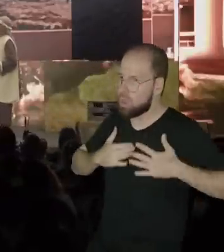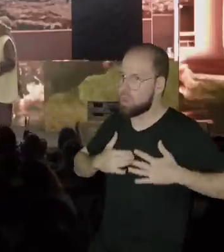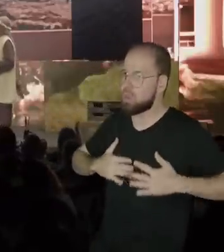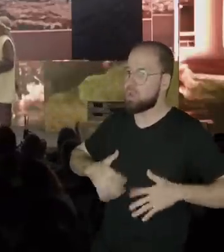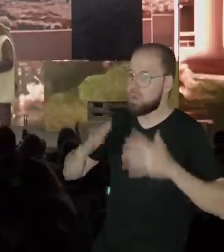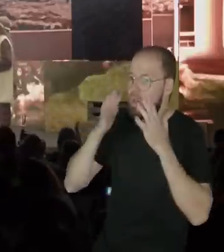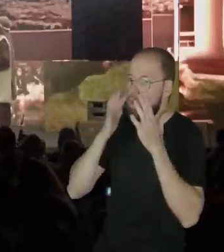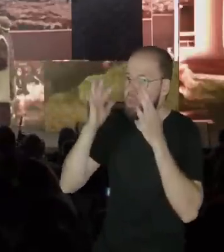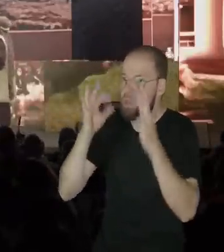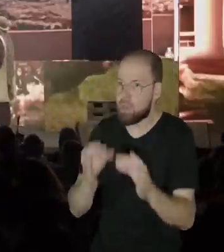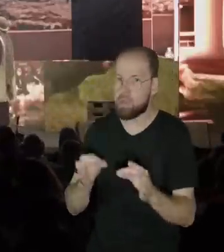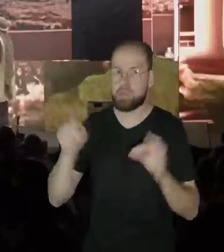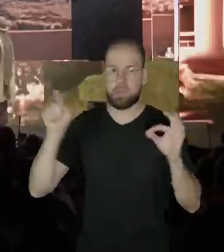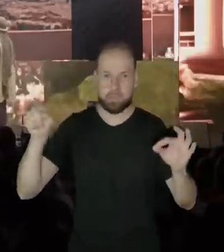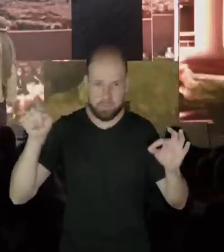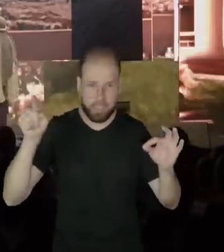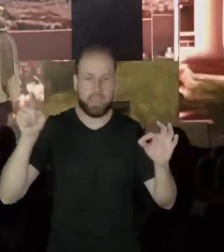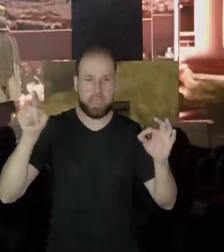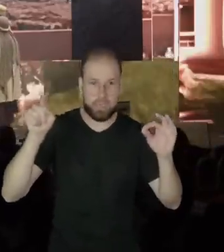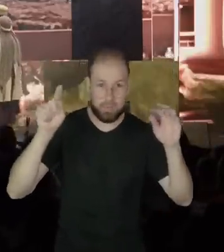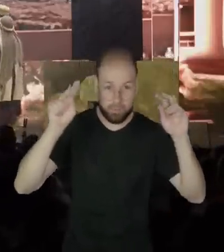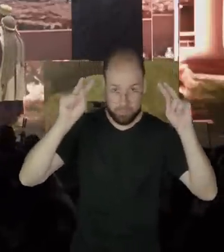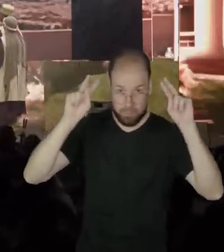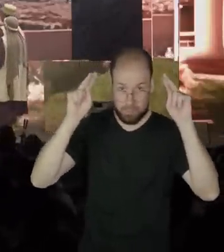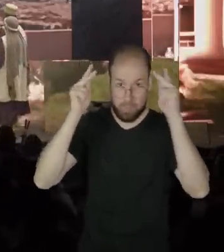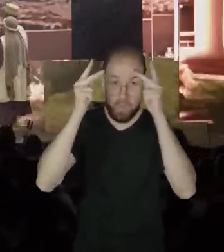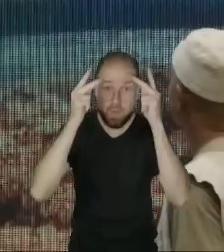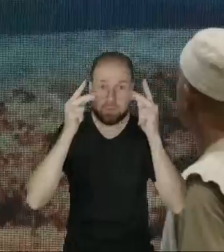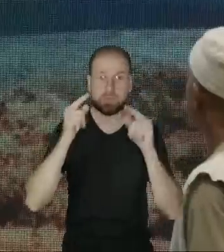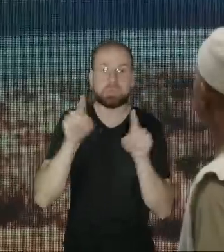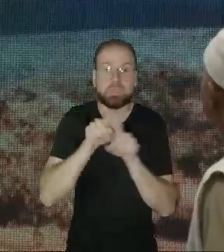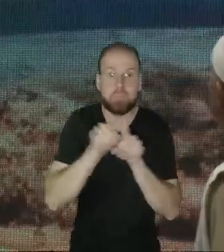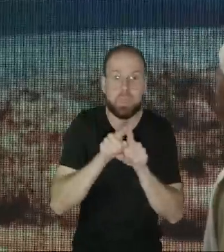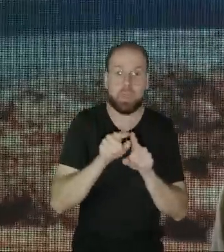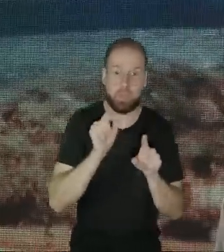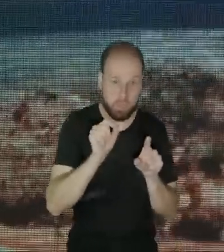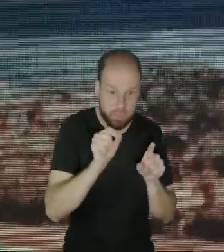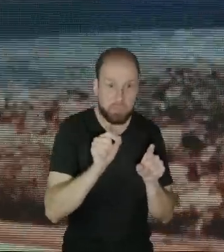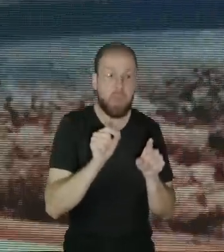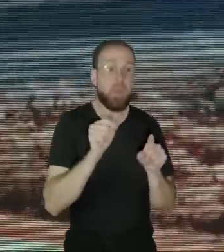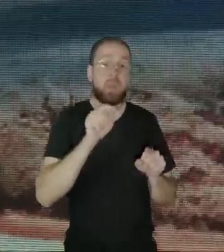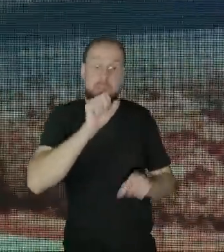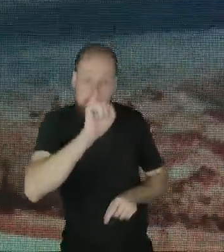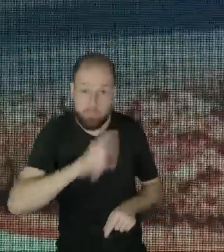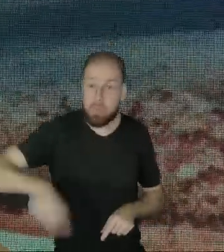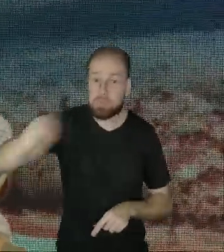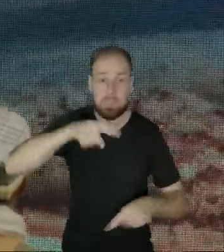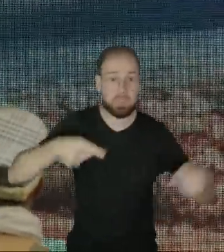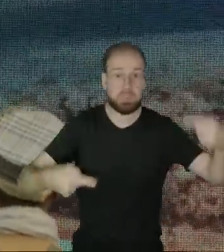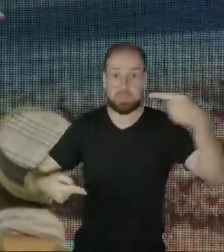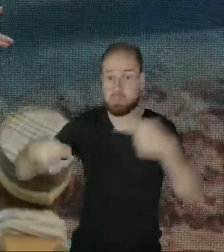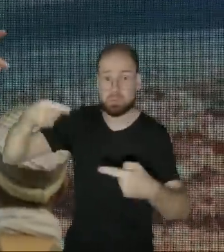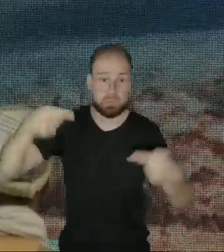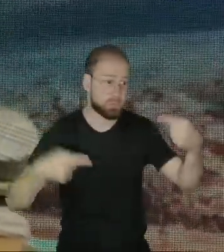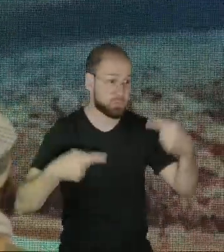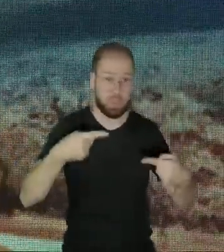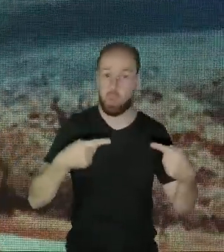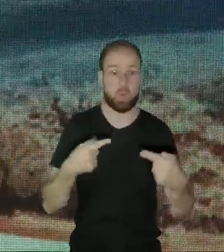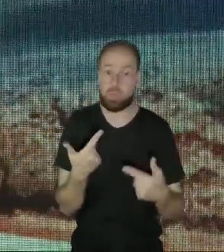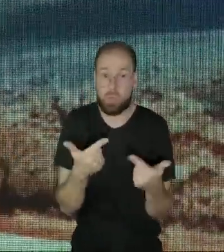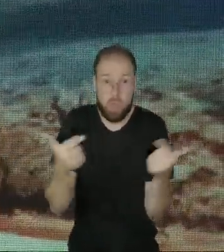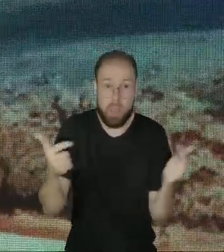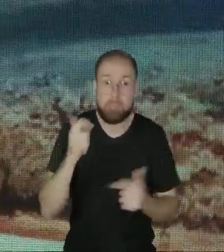fermento de Herodes e ao fermento dos fariseus. Por que vocês estão discutindo por não terem ou terem